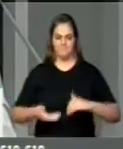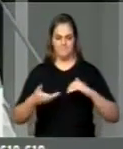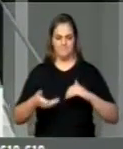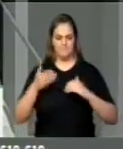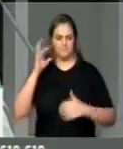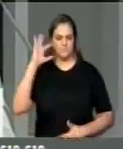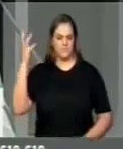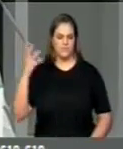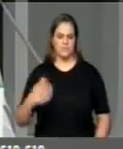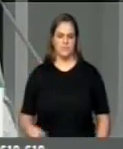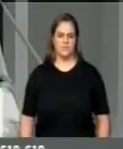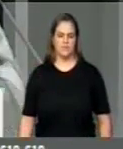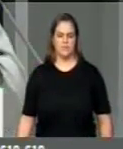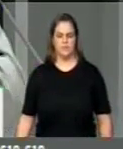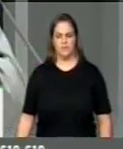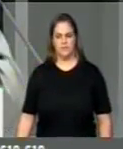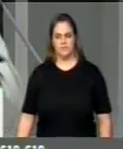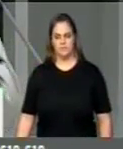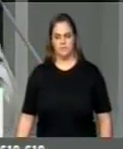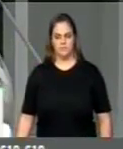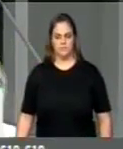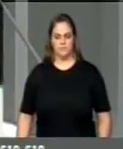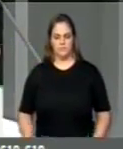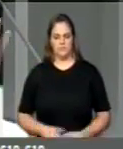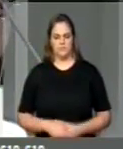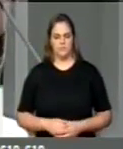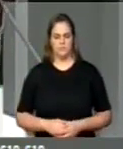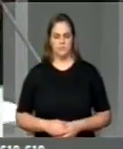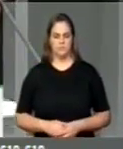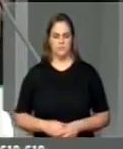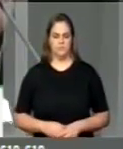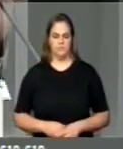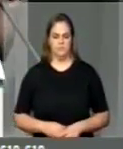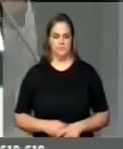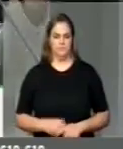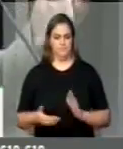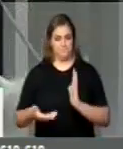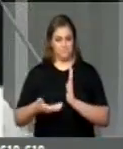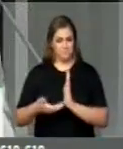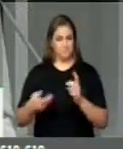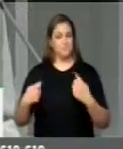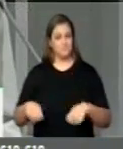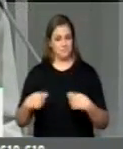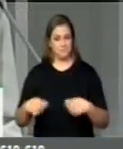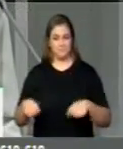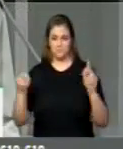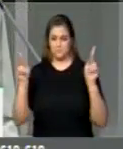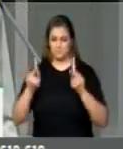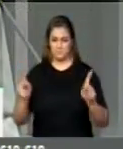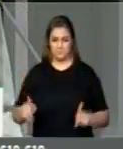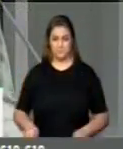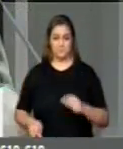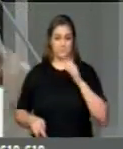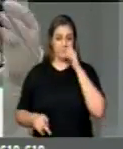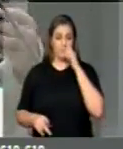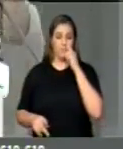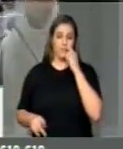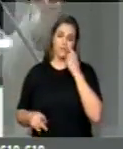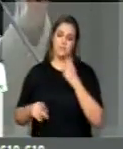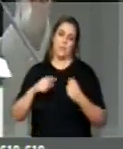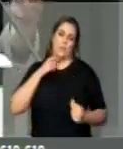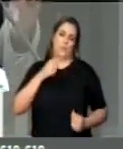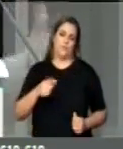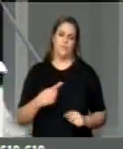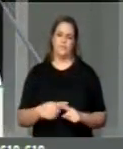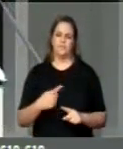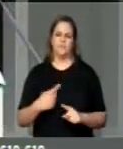nome dos bons trabalhos da Câmara. A tal pacificação da Câmara, que é também algo difícil numa sociedade conflituosa como a nossa, e com